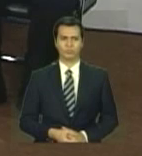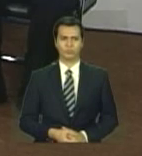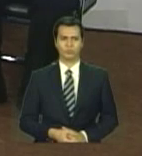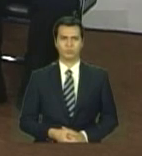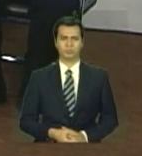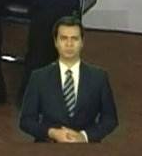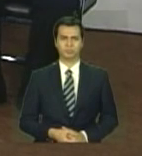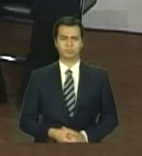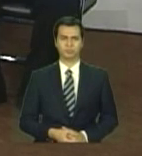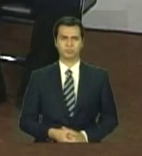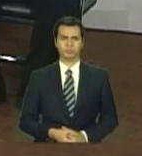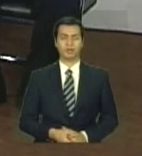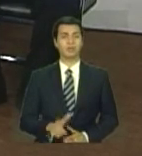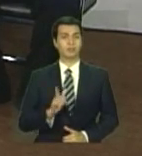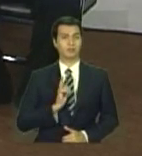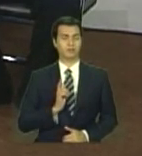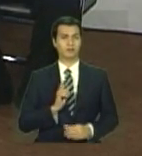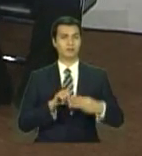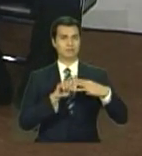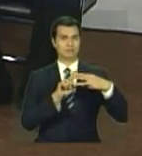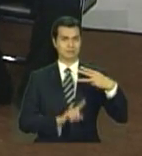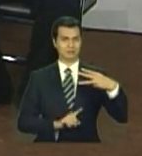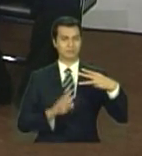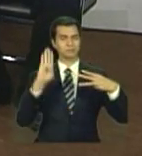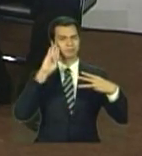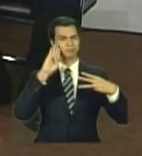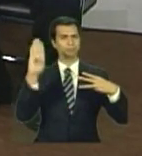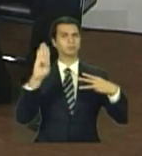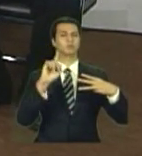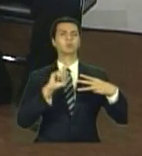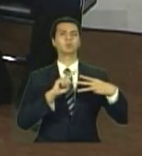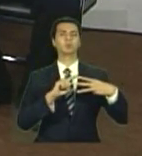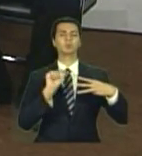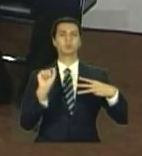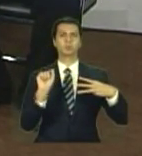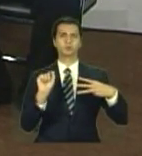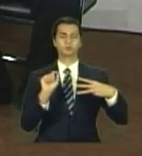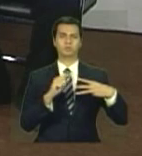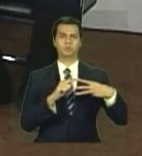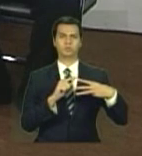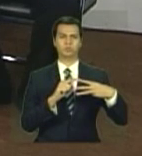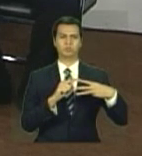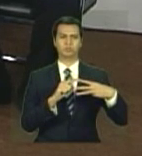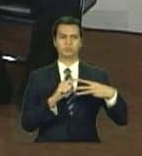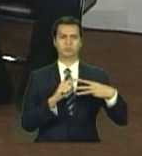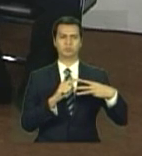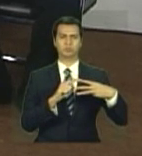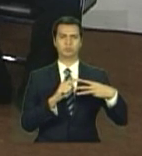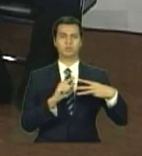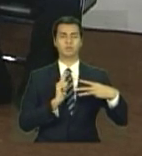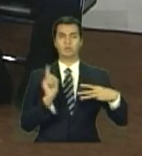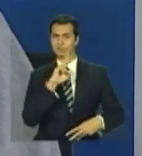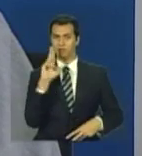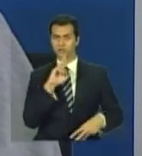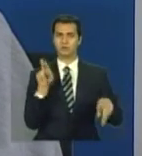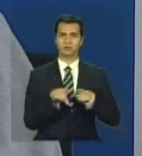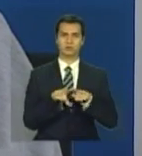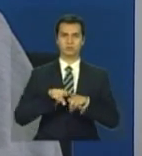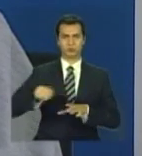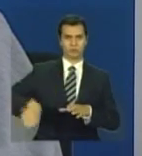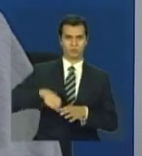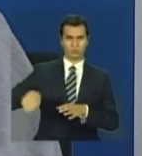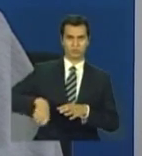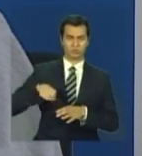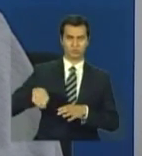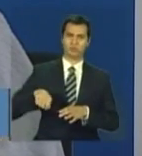tem três tipos principais, né? Um é conjunto de equipamentos, como os restaurantes e as cozinhas comunitárias,